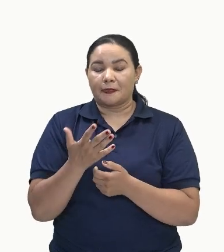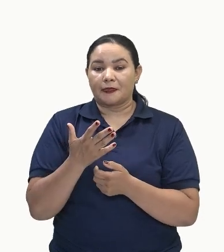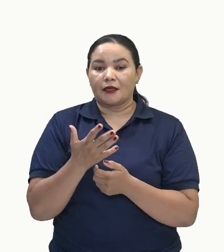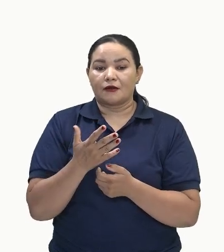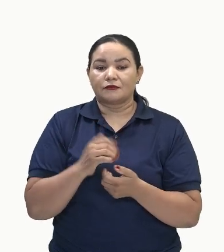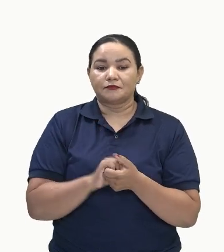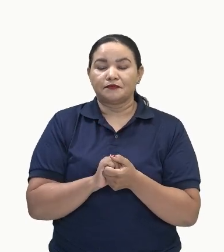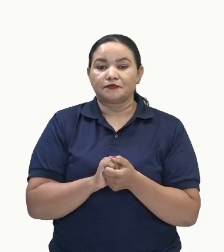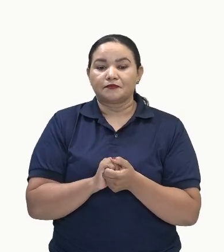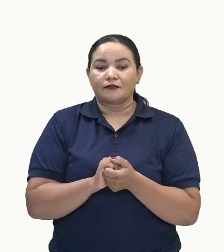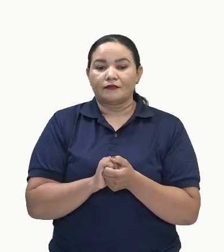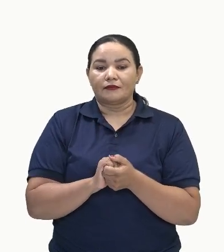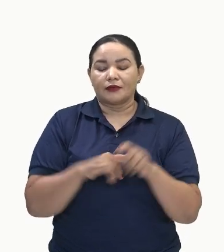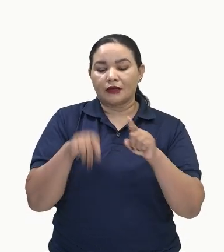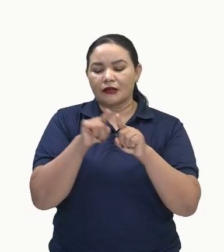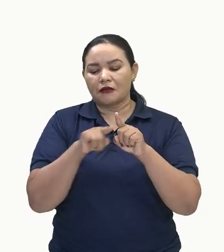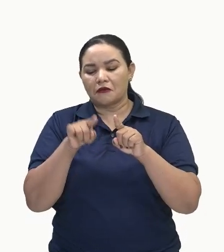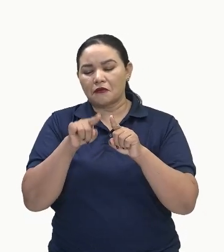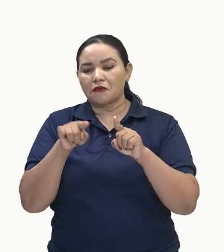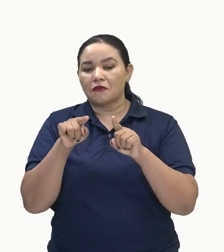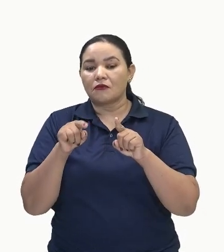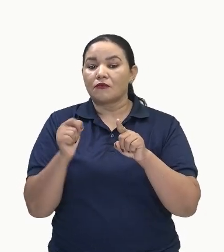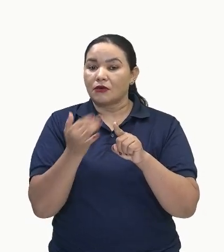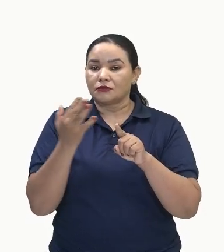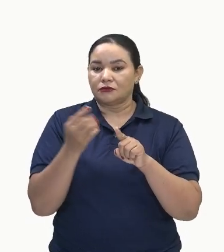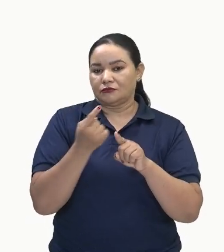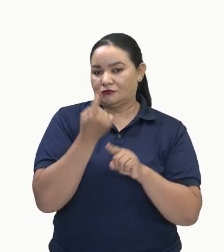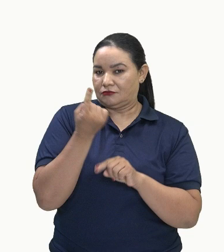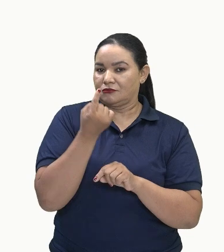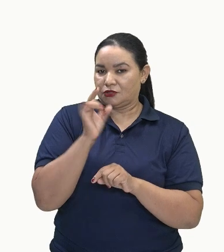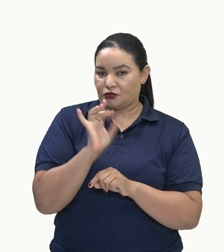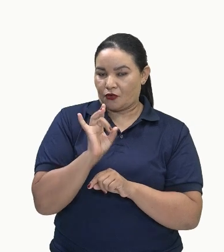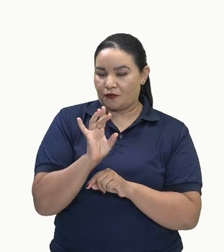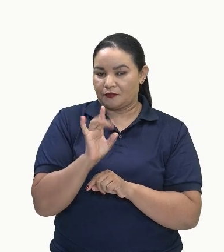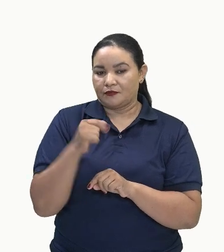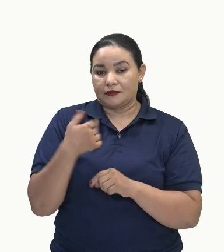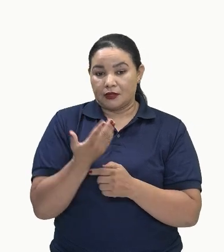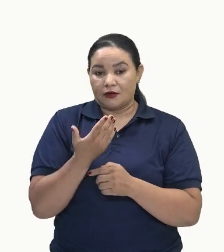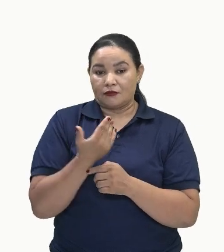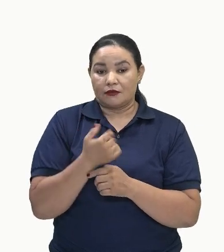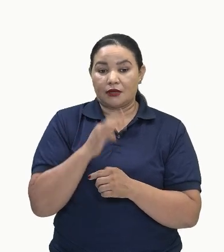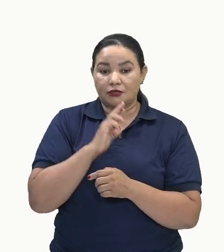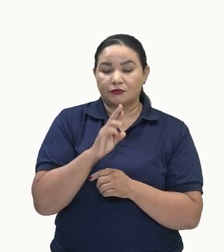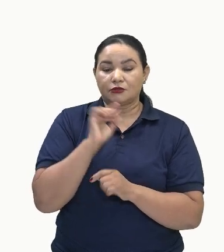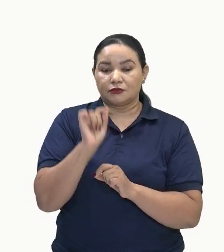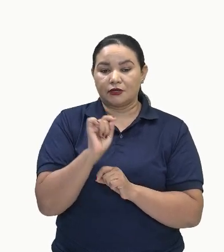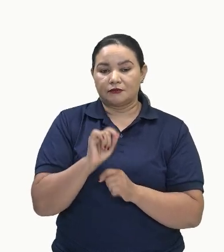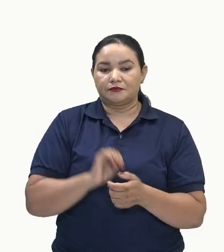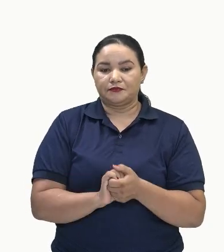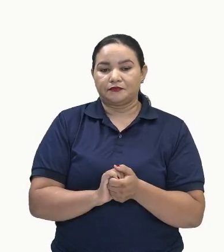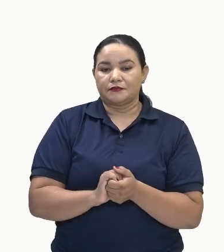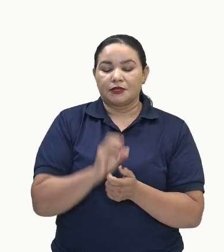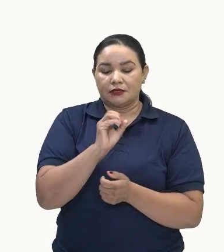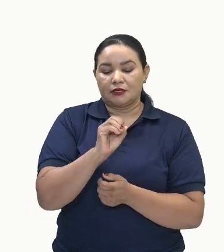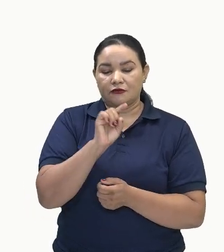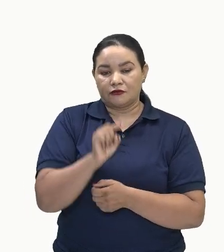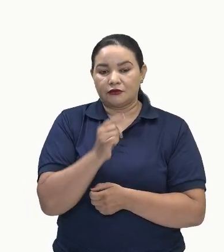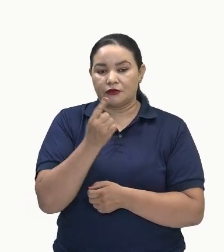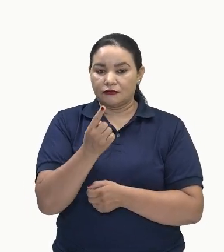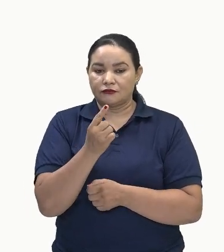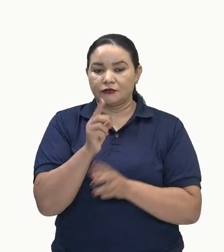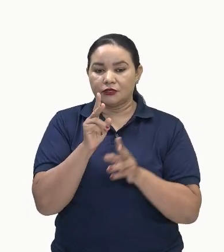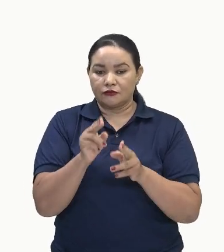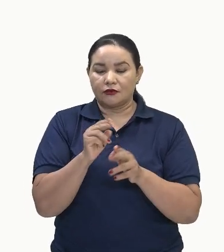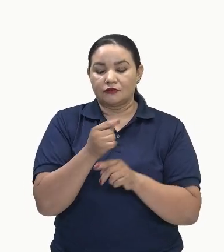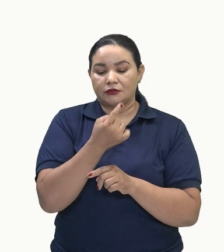pequeno, mas quantas casas decimais ele tem? Ele tem uma casa decimal. Então, vou colocar a resposta dele bem aqui. 0,1 é a mesma coisa